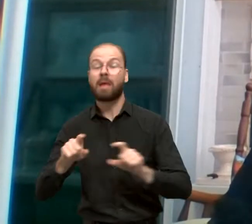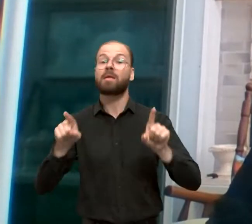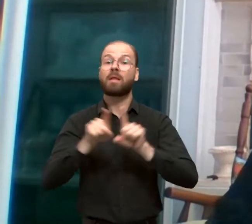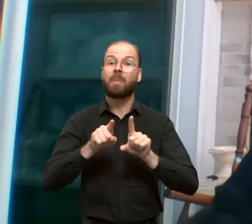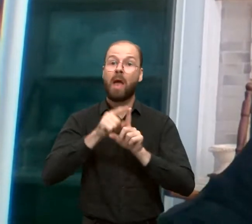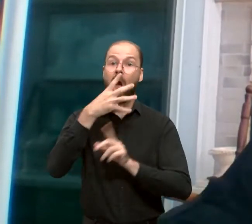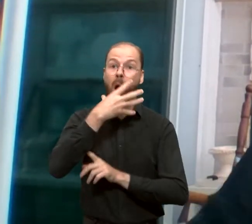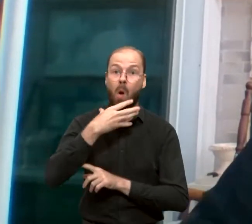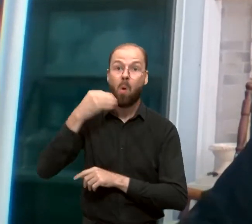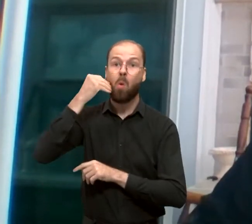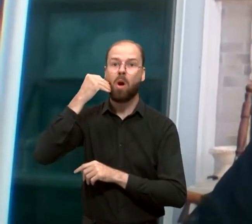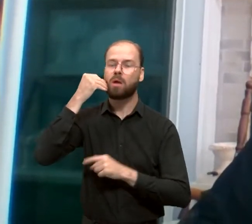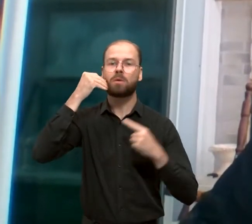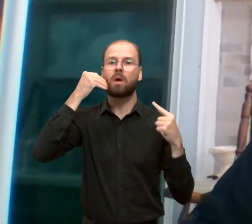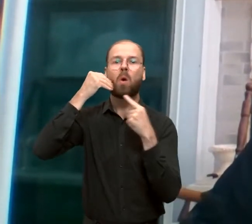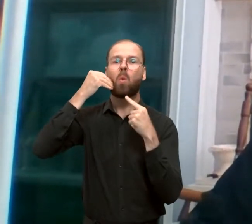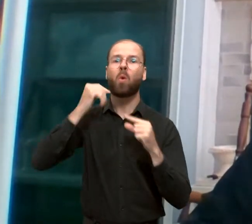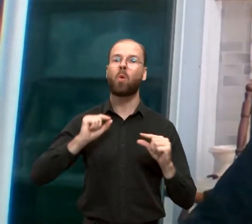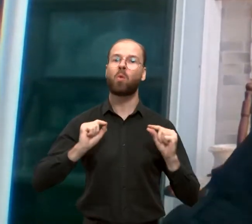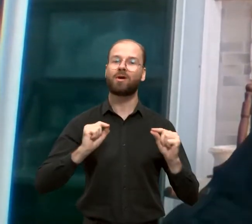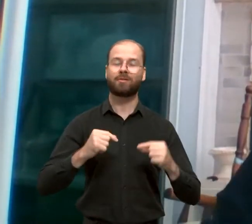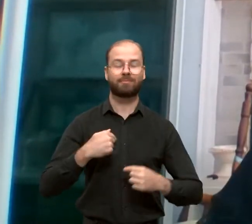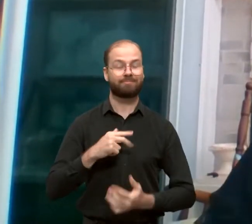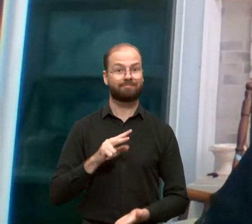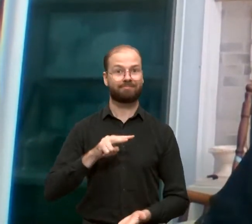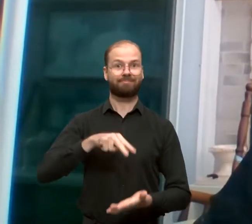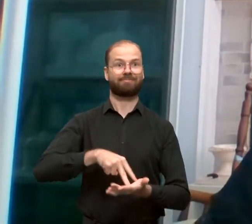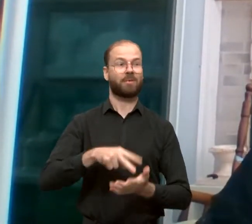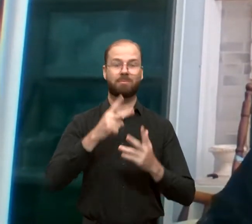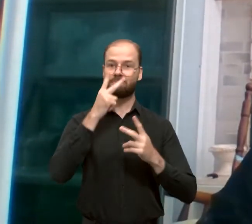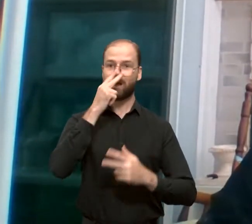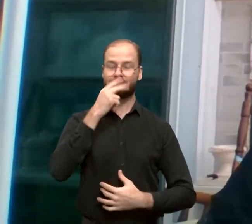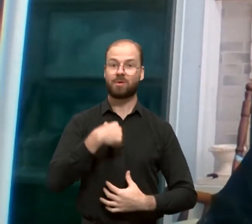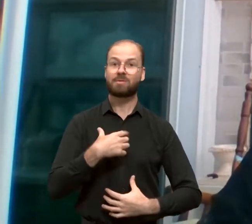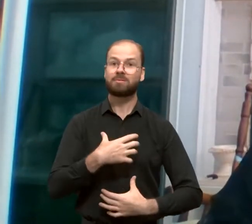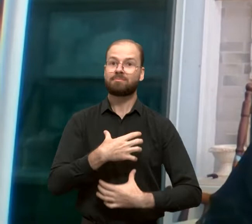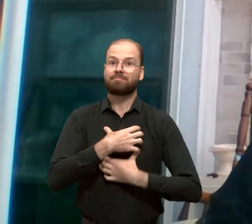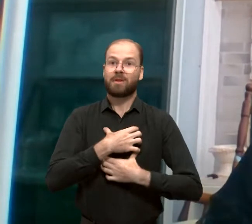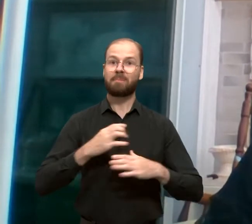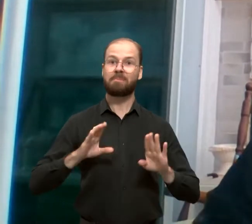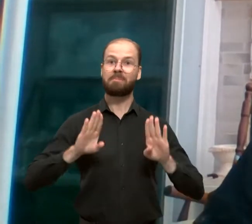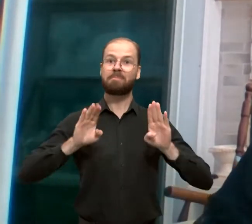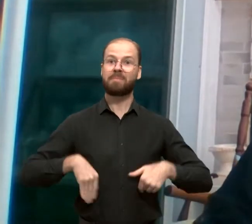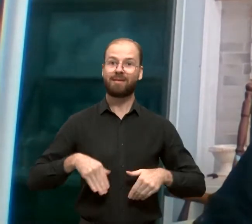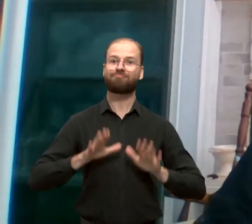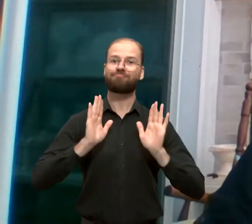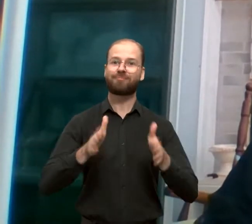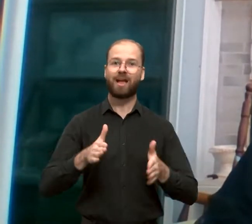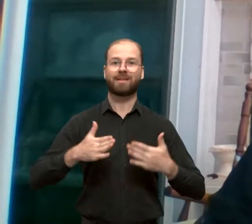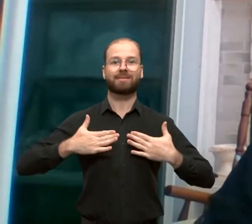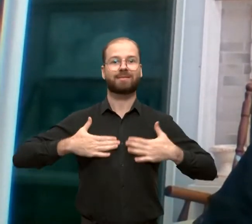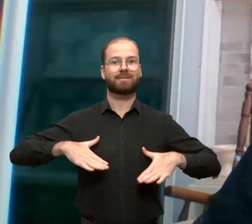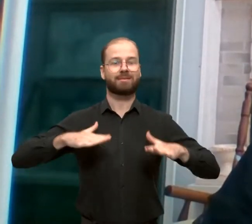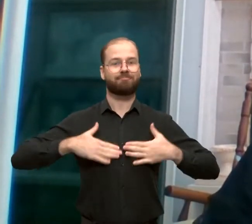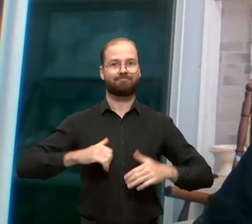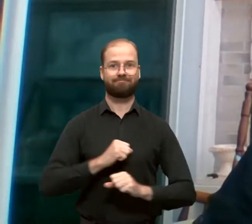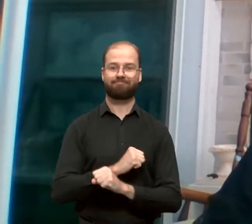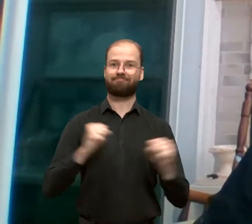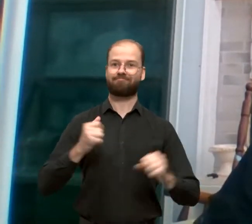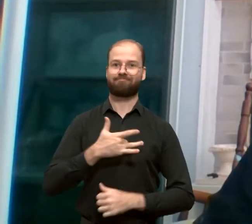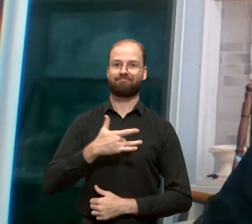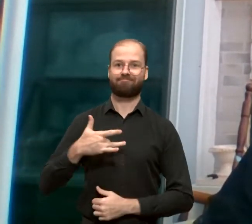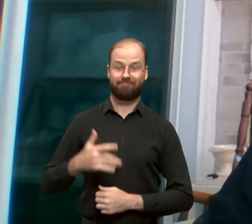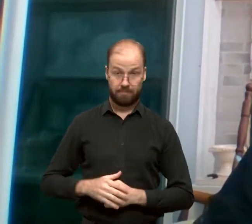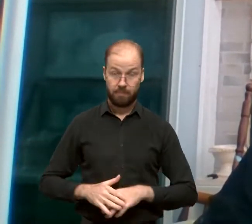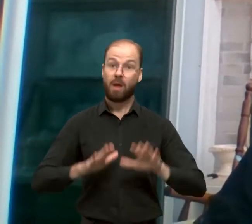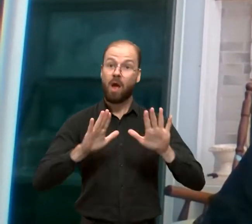aquela sensação que descansou mesmo no dia seguinte, que acordou bem. Então, para a gente avaliar a